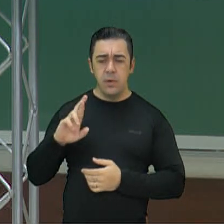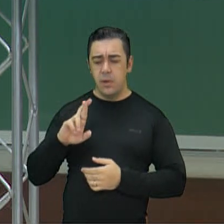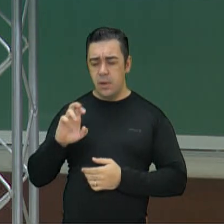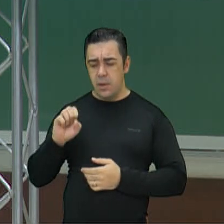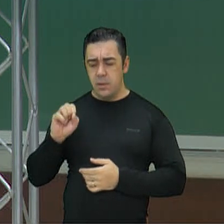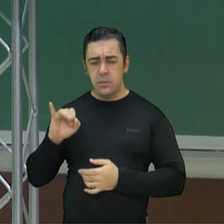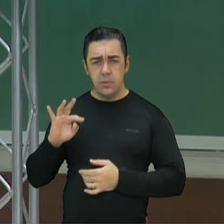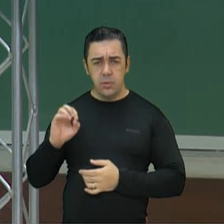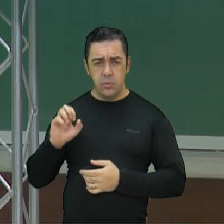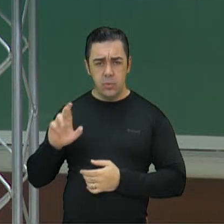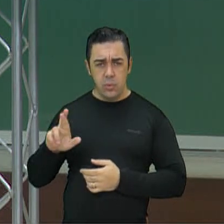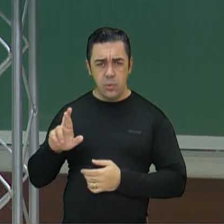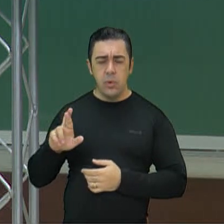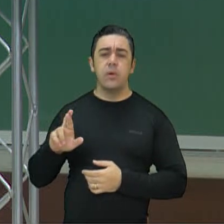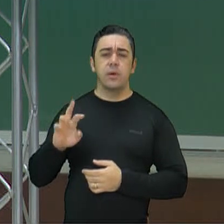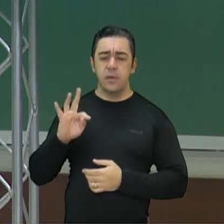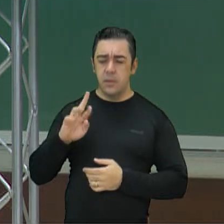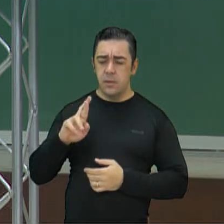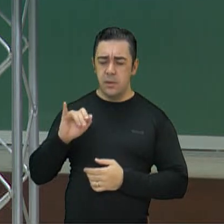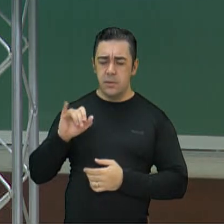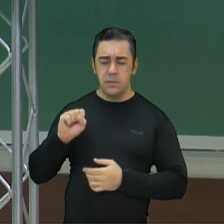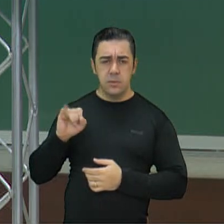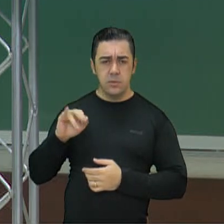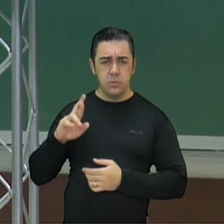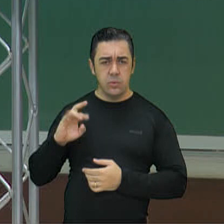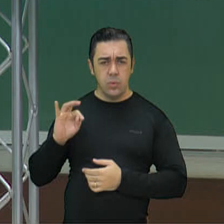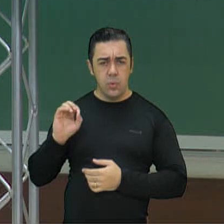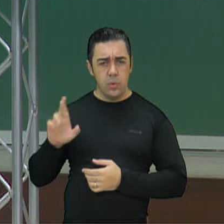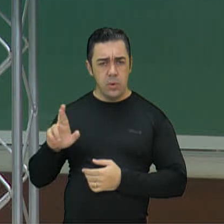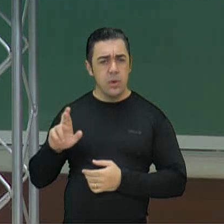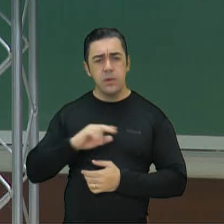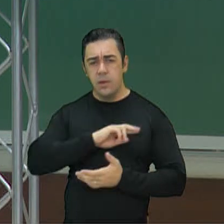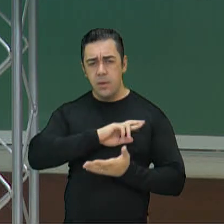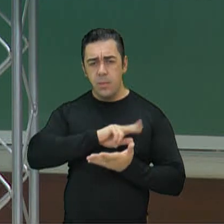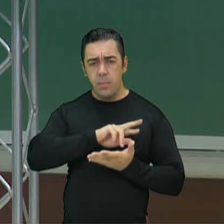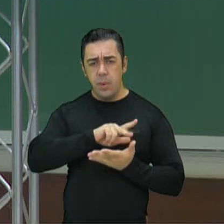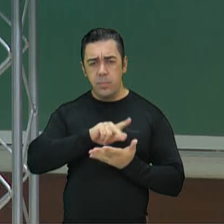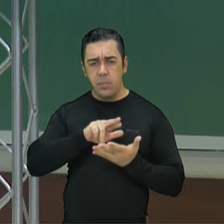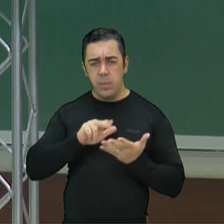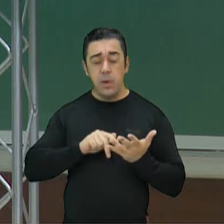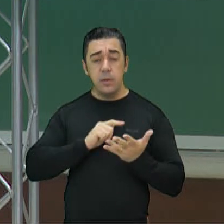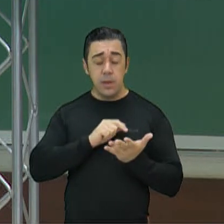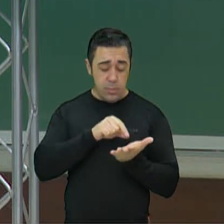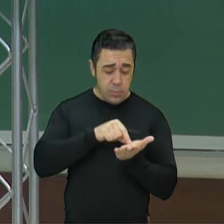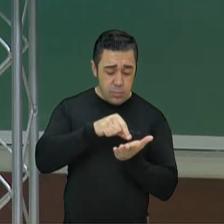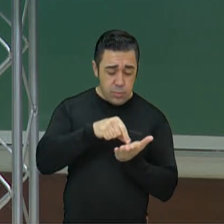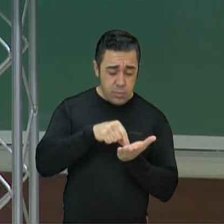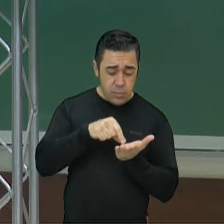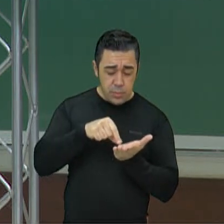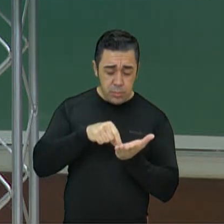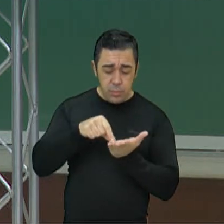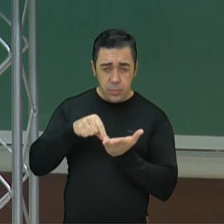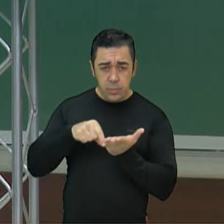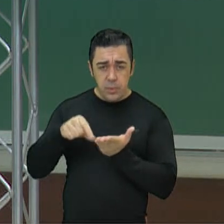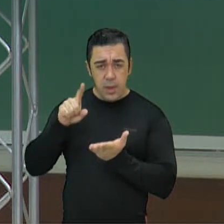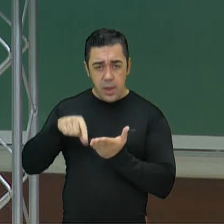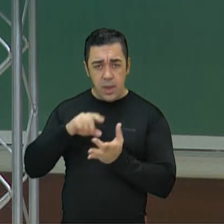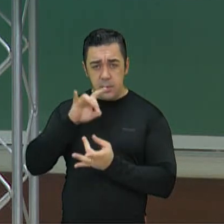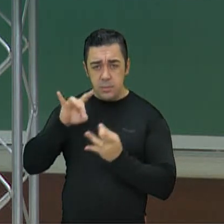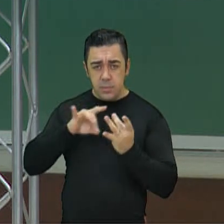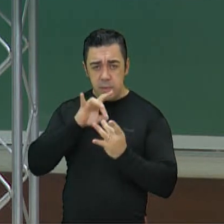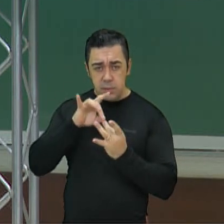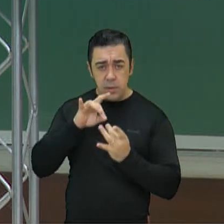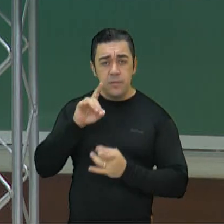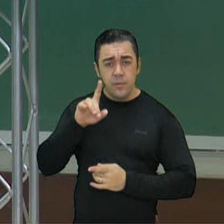transistores. Então, tudo isso, em cada parte do circuito, tem uma função específica para